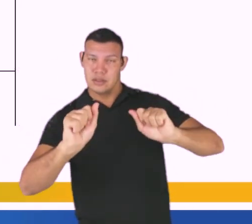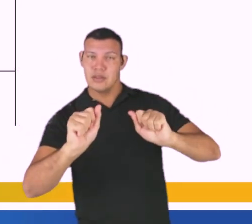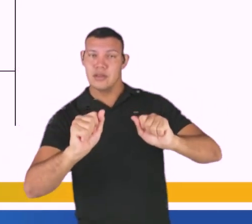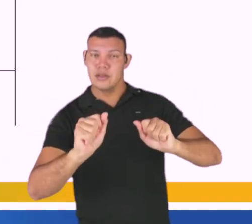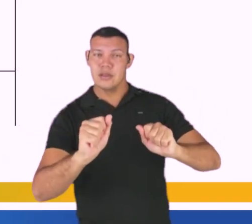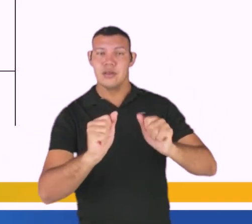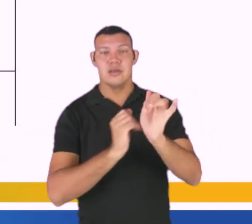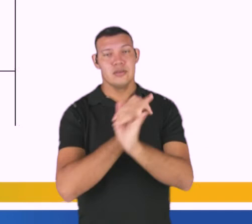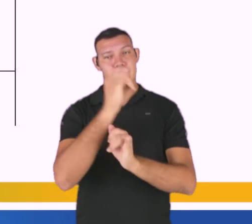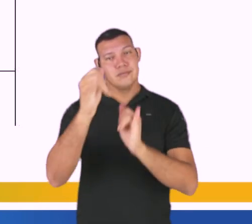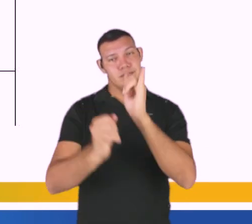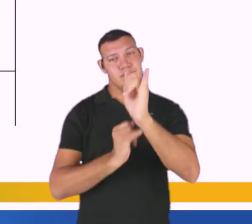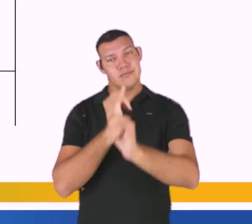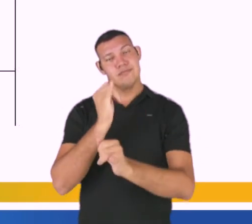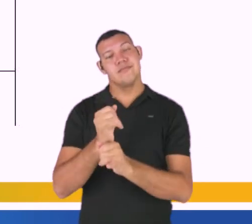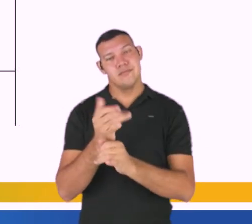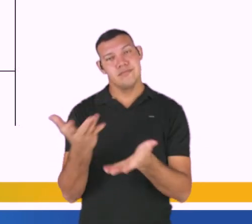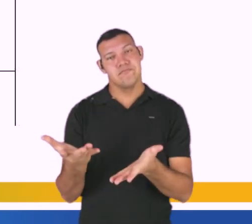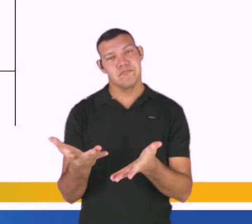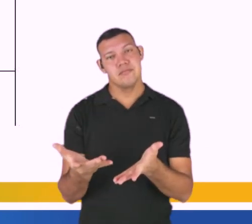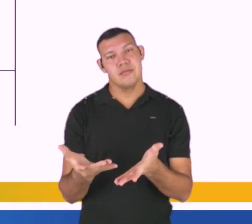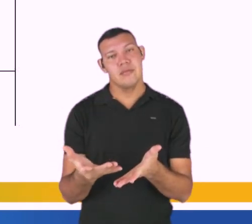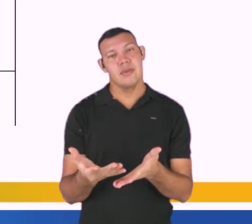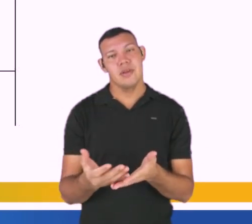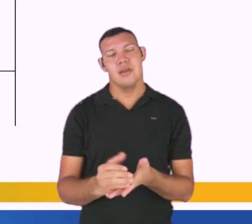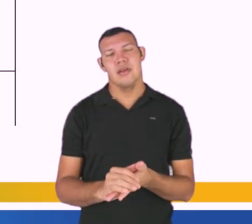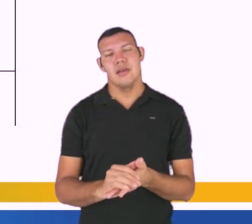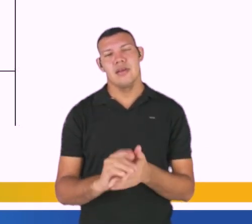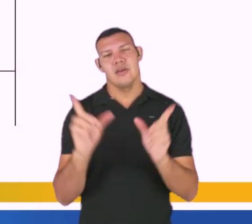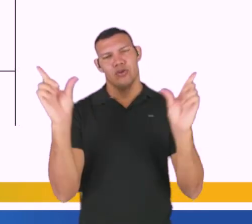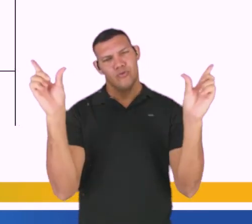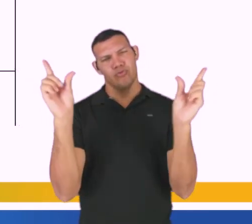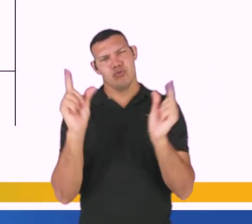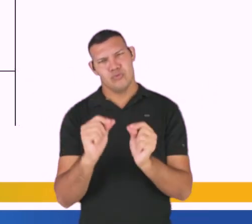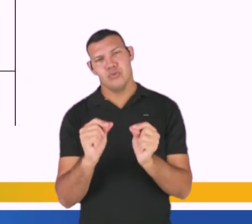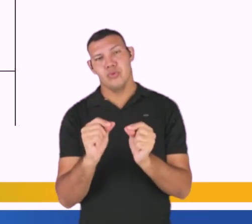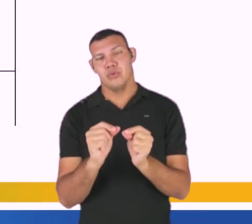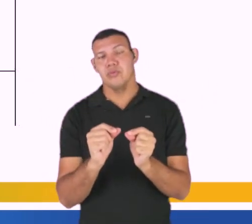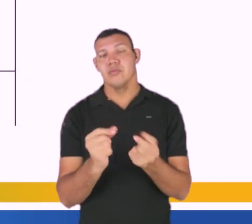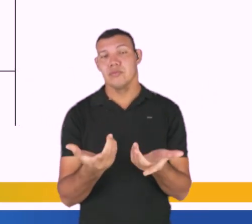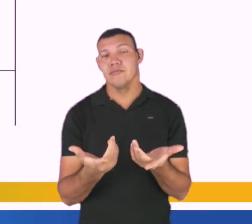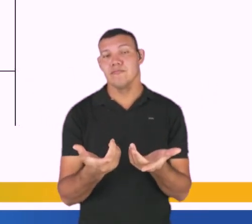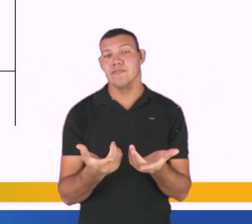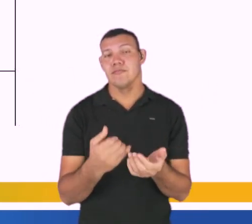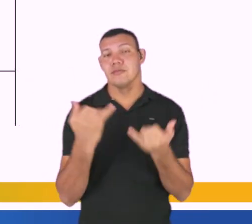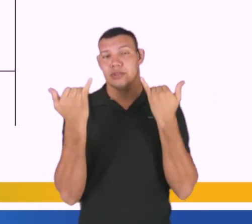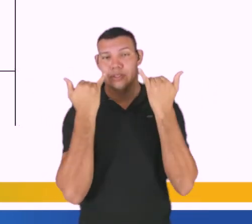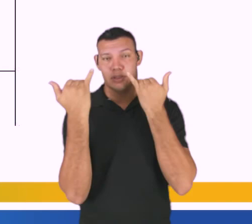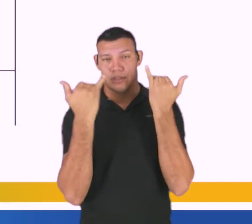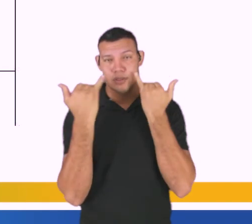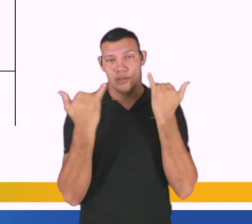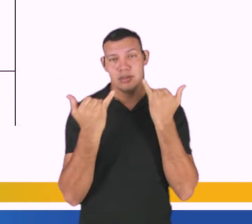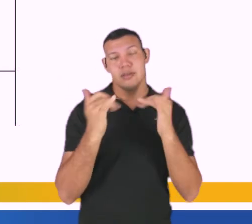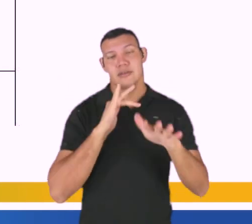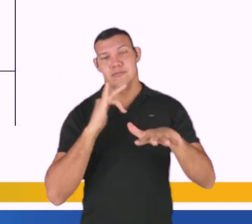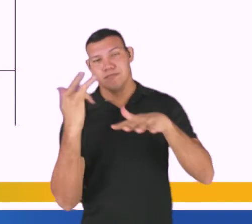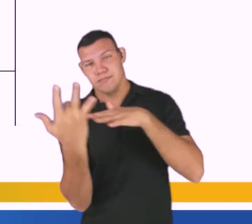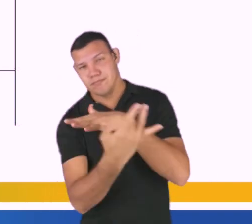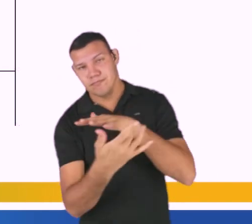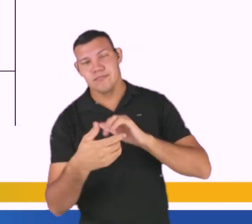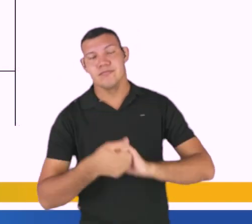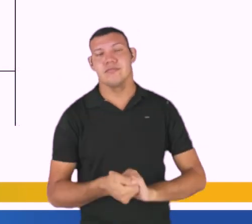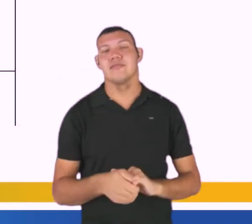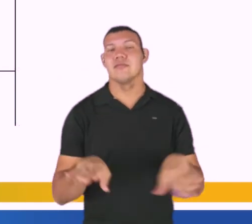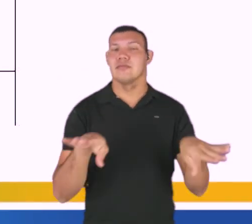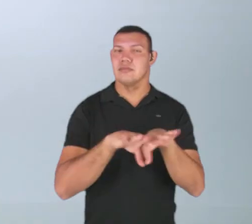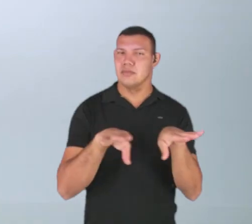digital, é aquela que é feita para amenizar e transmitir as informações pelos meios eletrônicos. Tentem ver algo sobre